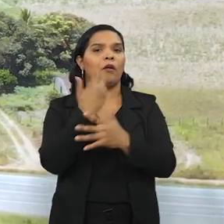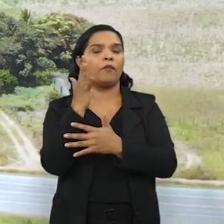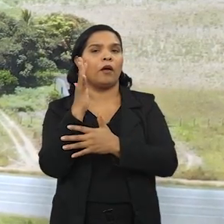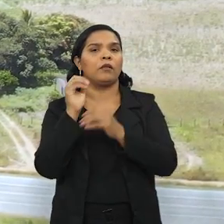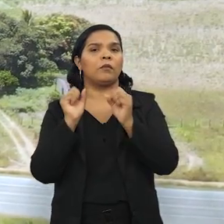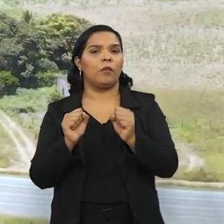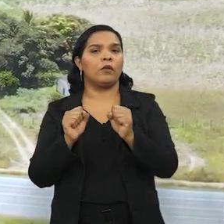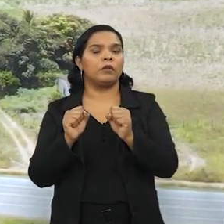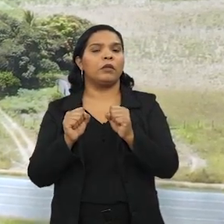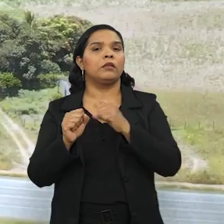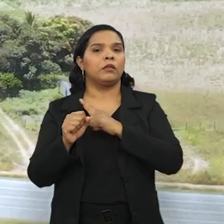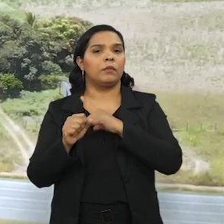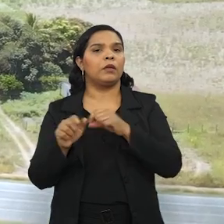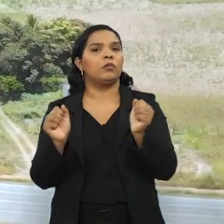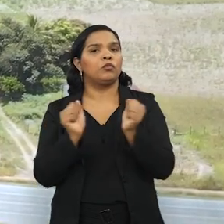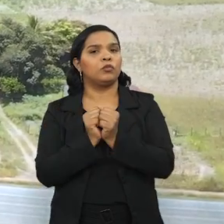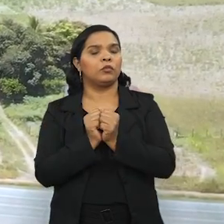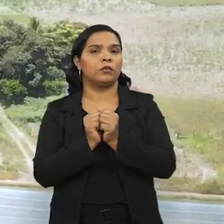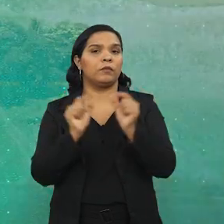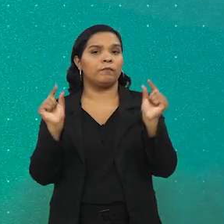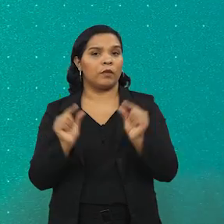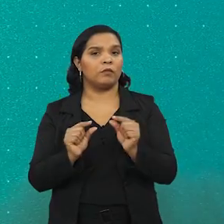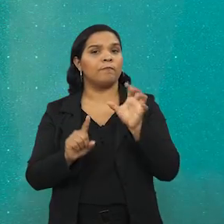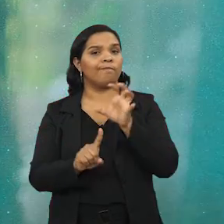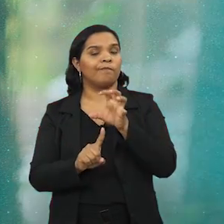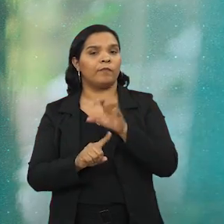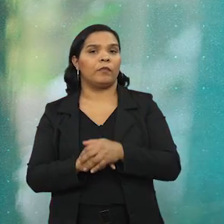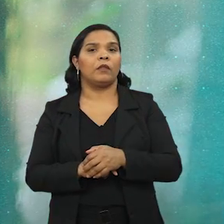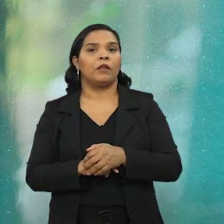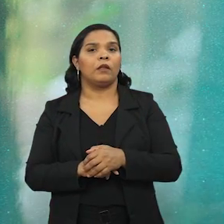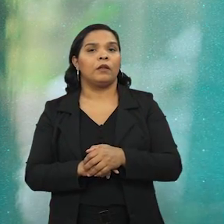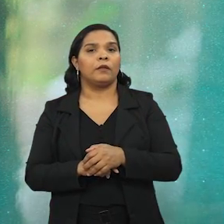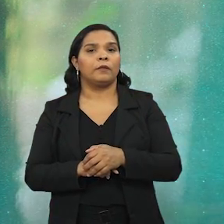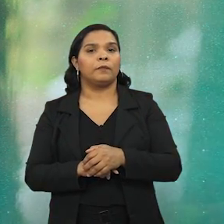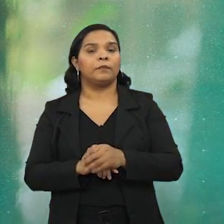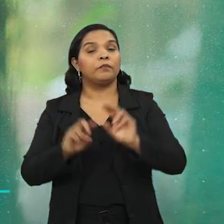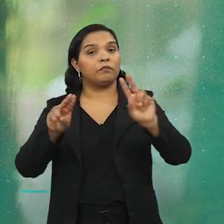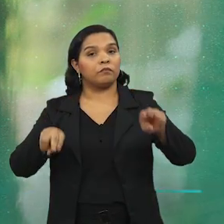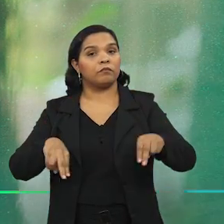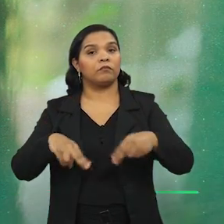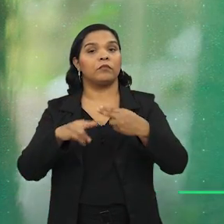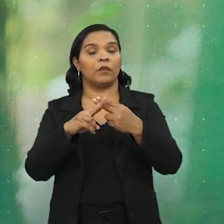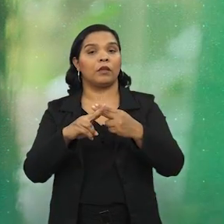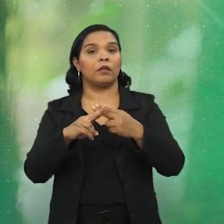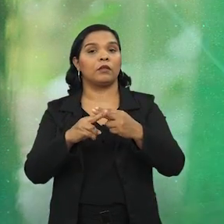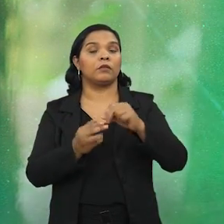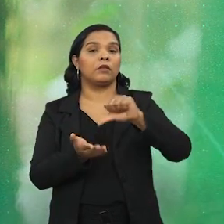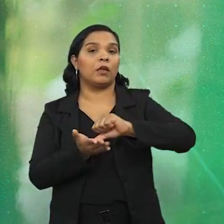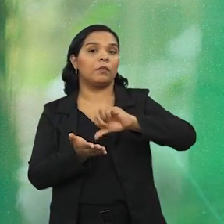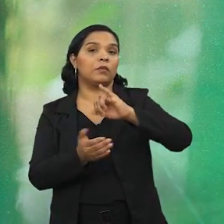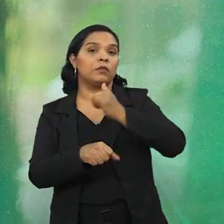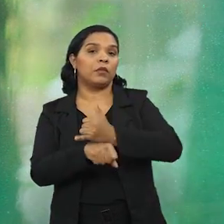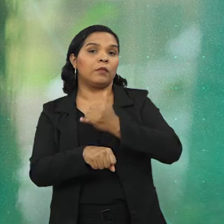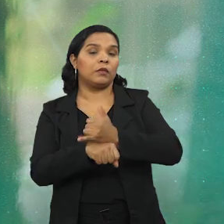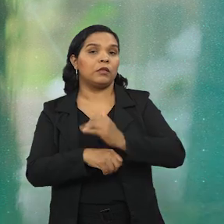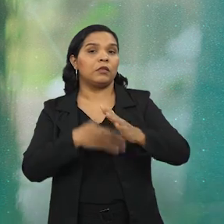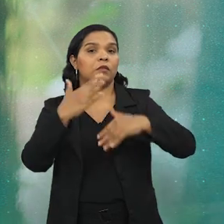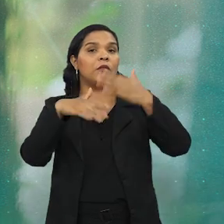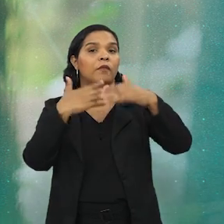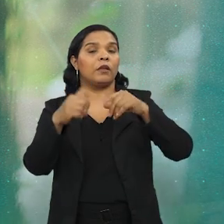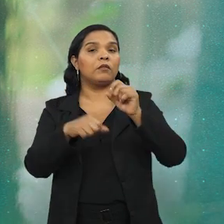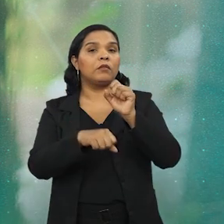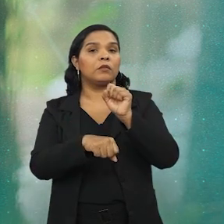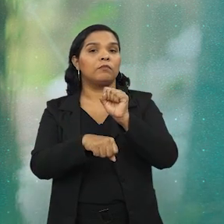possa passar por ela ou sofrer menos impactos com ela. No próximo bloco, você vai ver que na Universidade Estadual do Sudoeste da